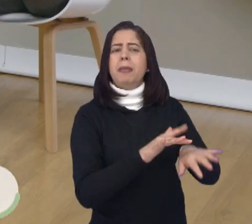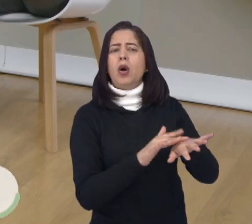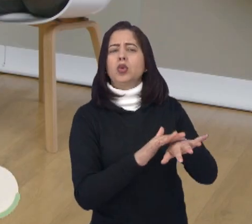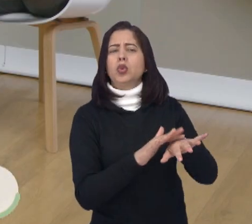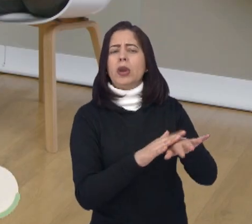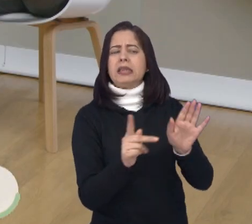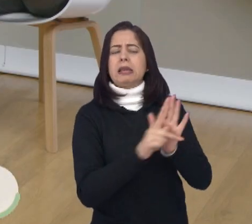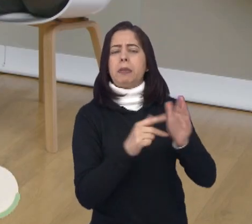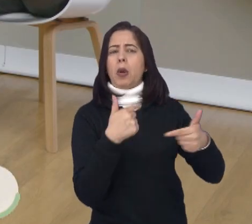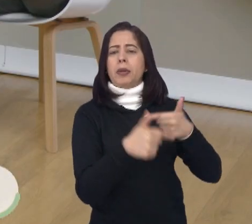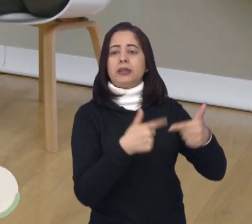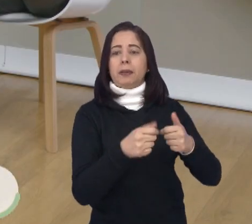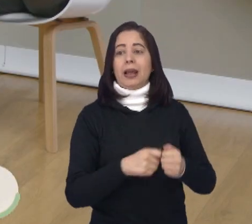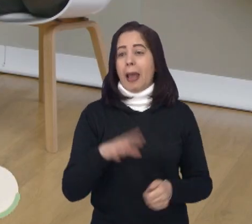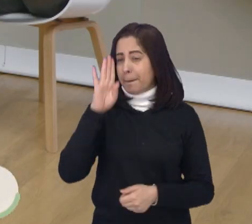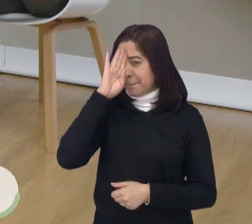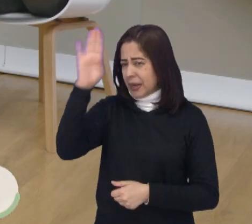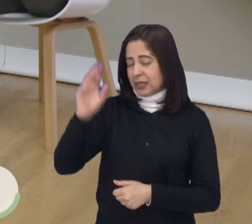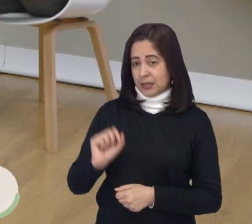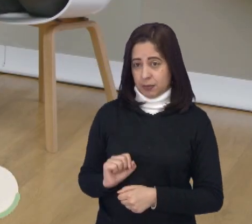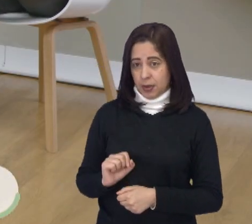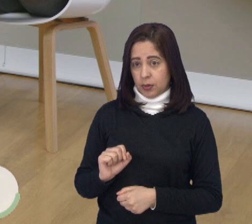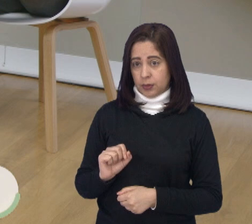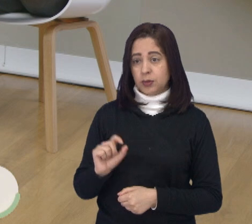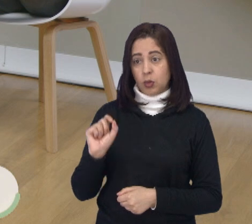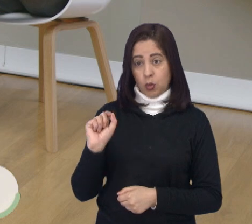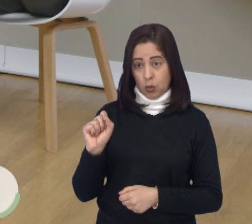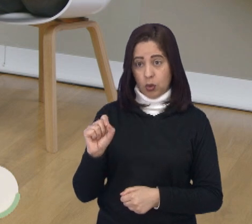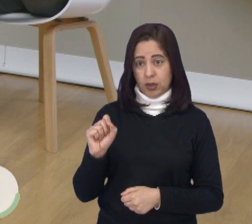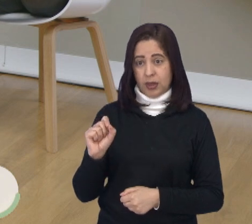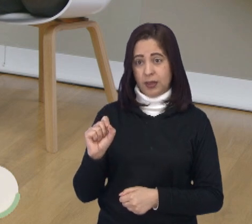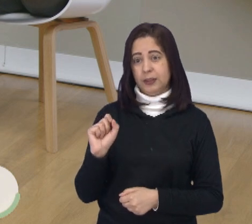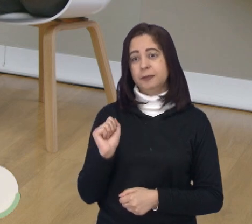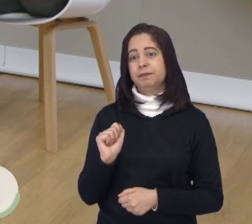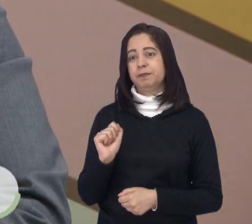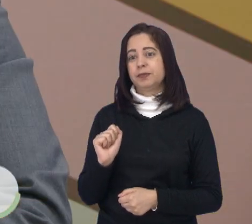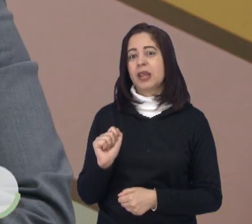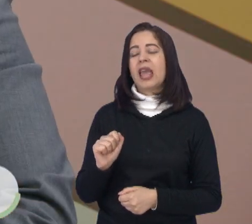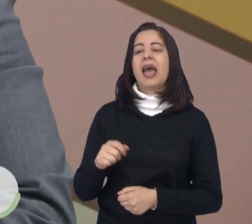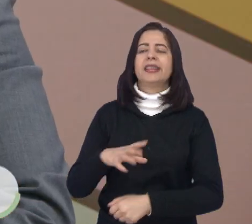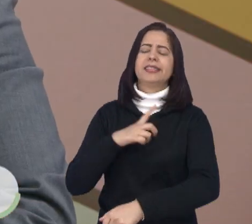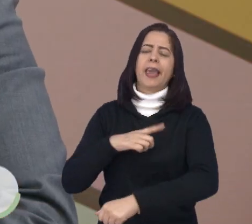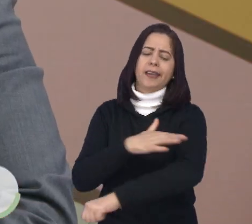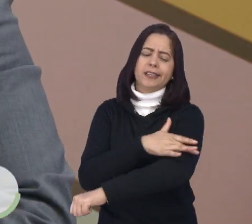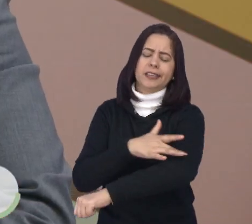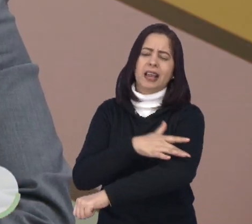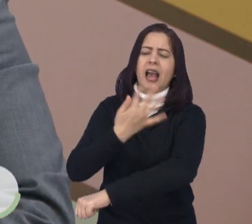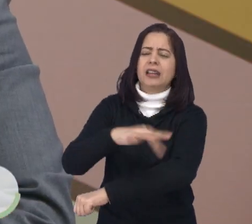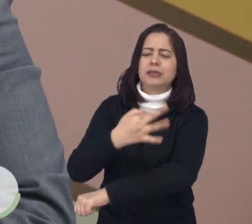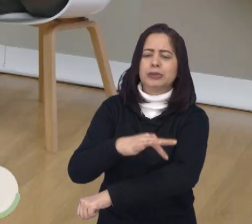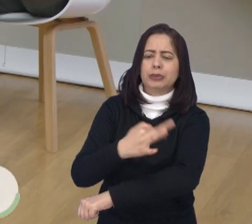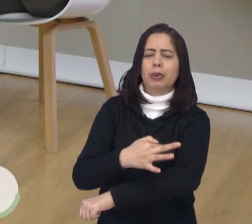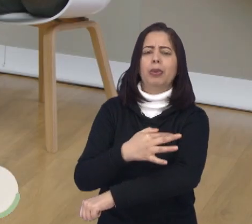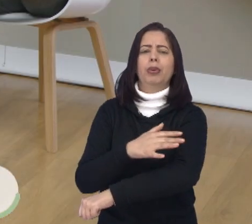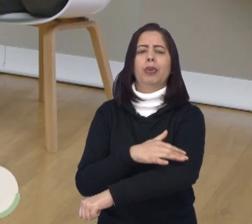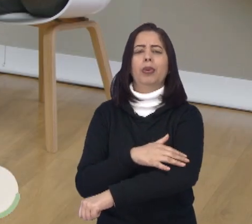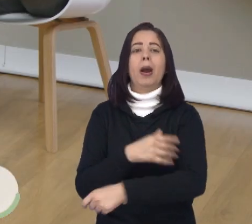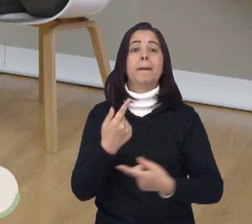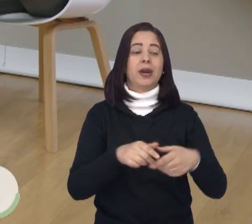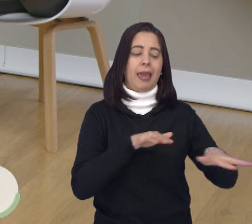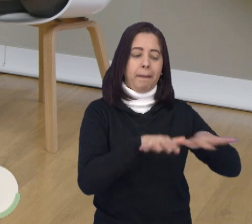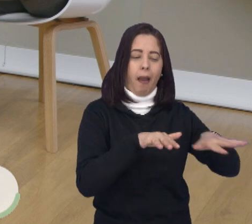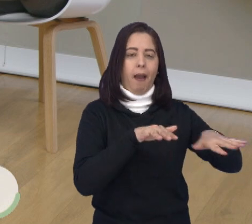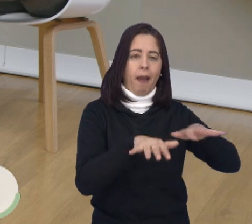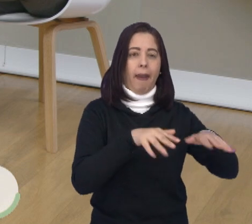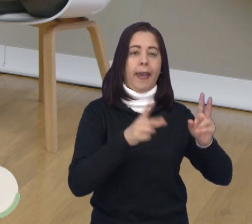assim, hoje em dia? As principais são, de fato, a Lea-Dort, né? São, digamos, as tendinites, sinovites. Movimentos de repetição. Movimentos